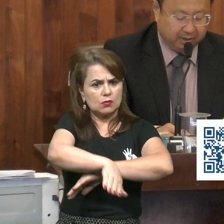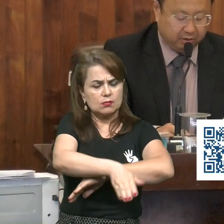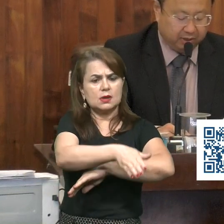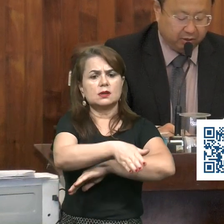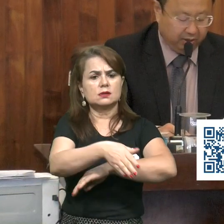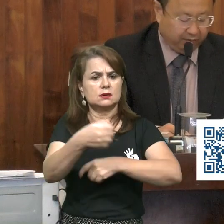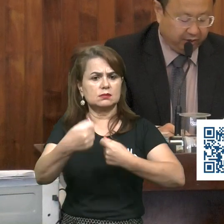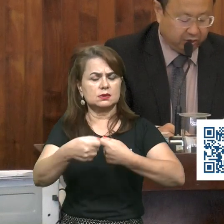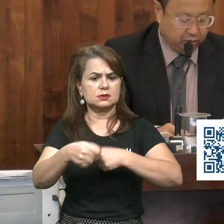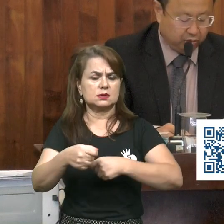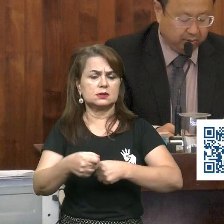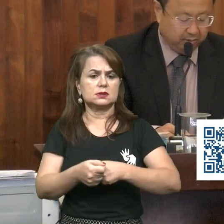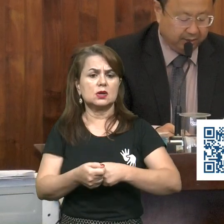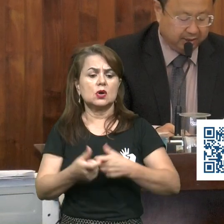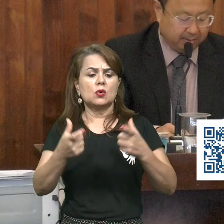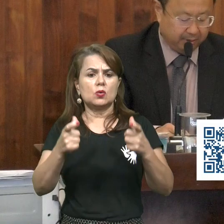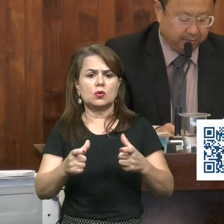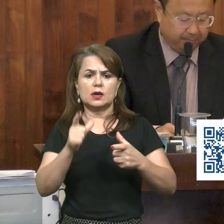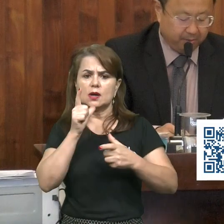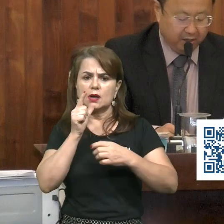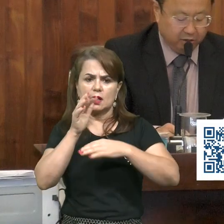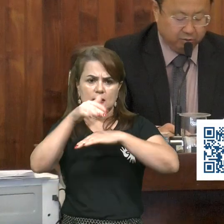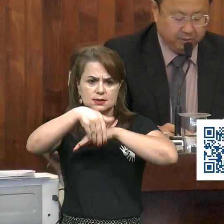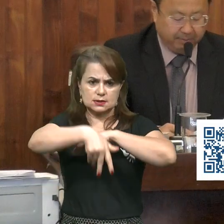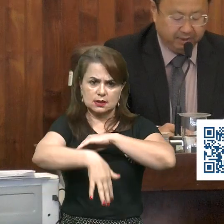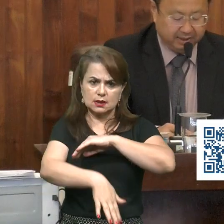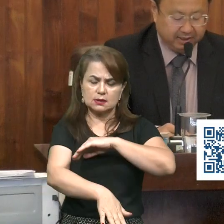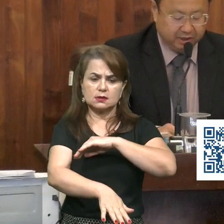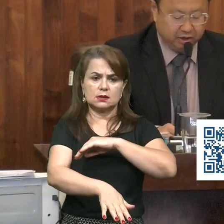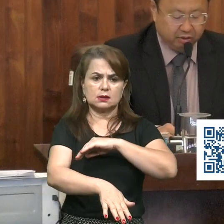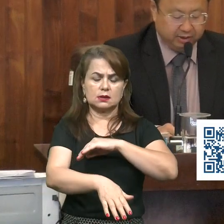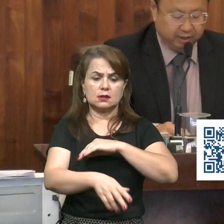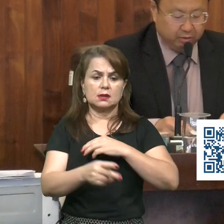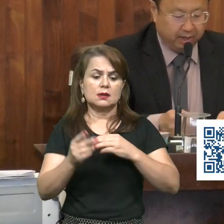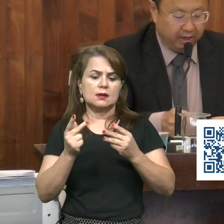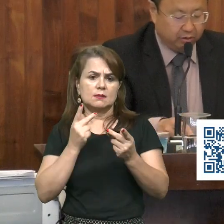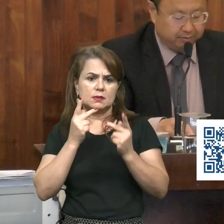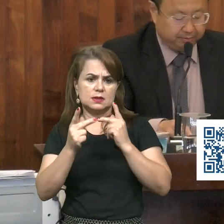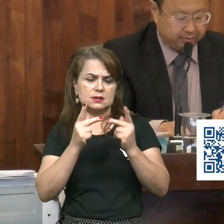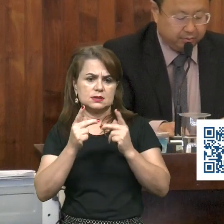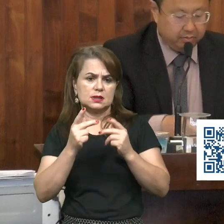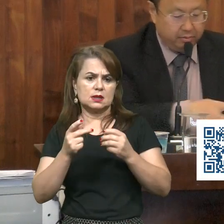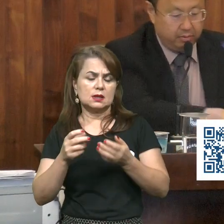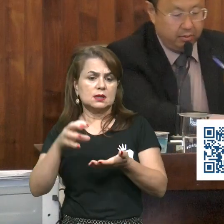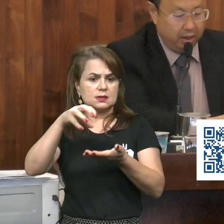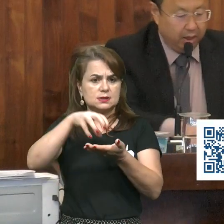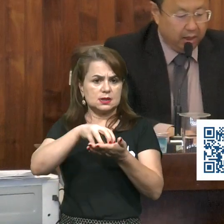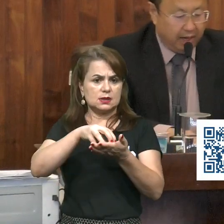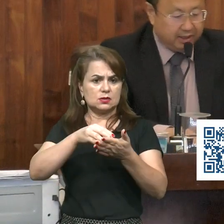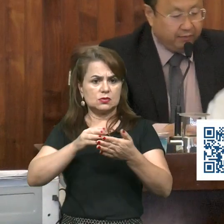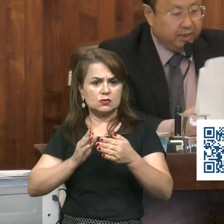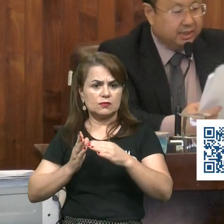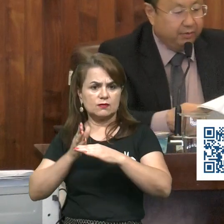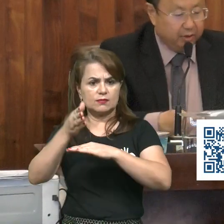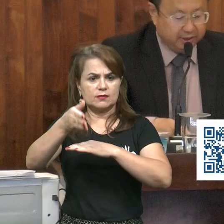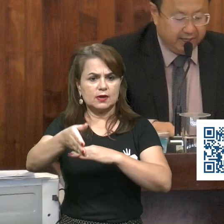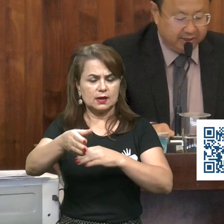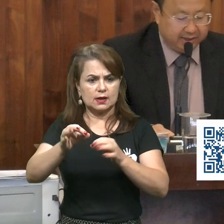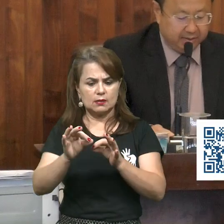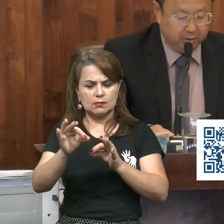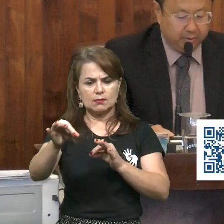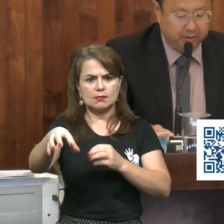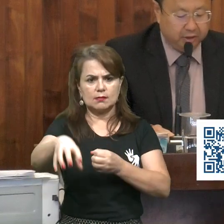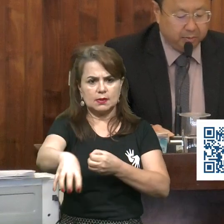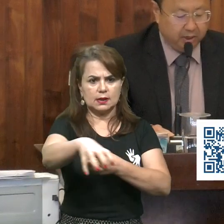50 metros da rotatória em frente ao condomínio Maria Isabel, na pista sentido centro-bairro. Haja vista a